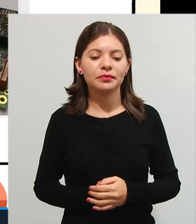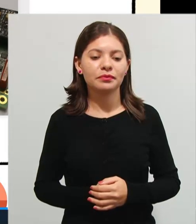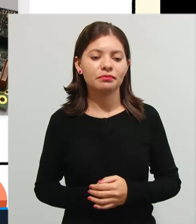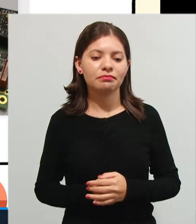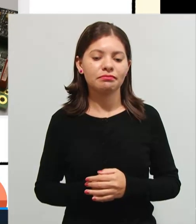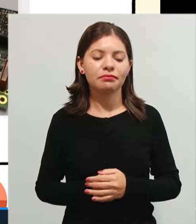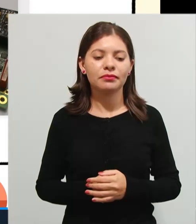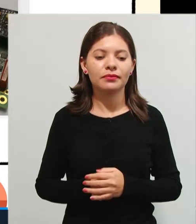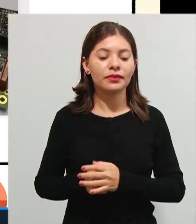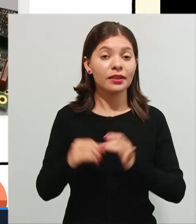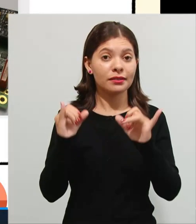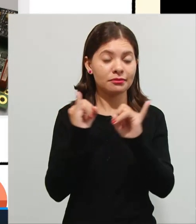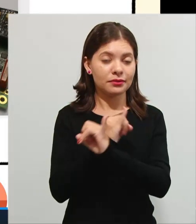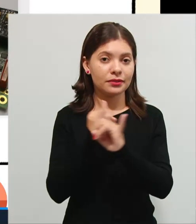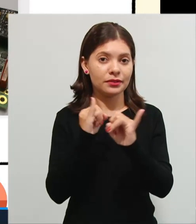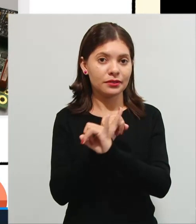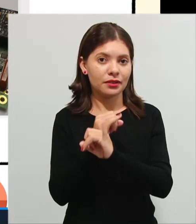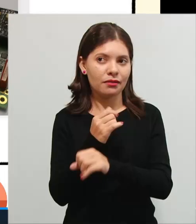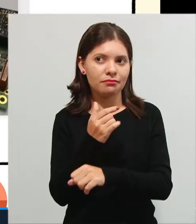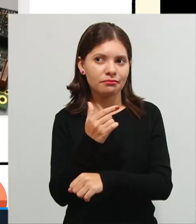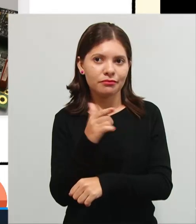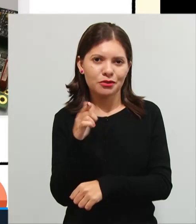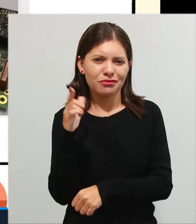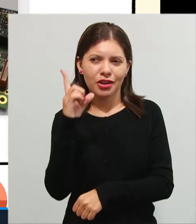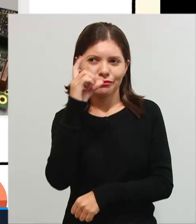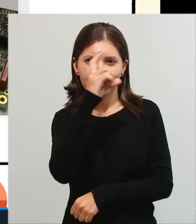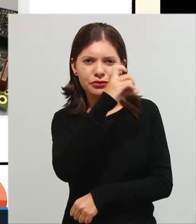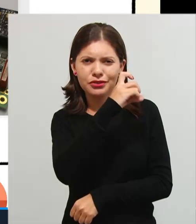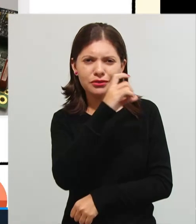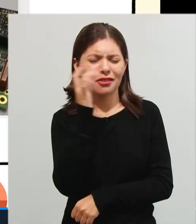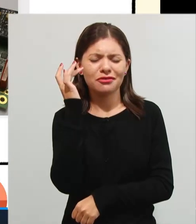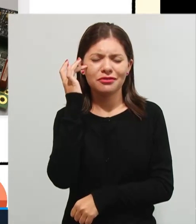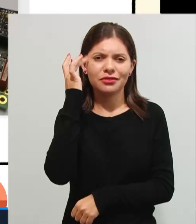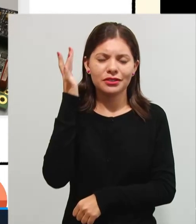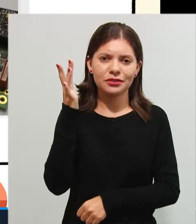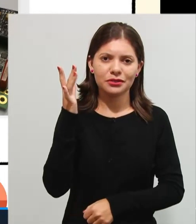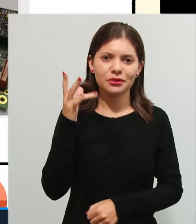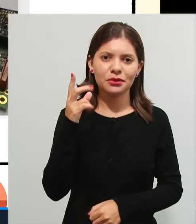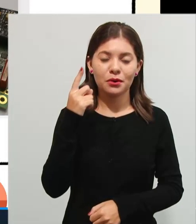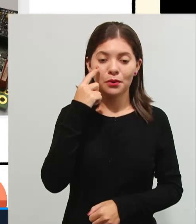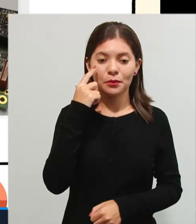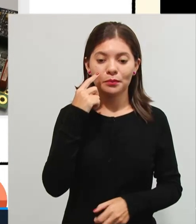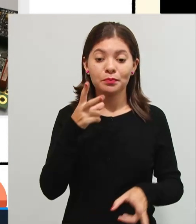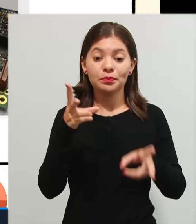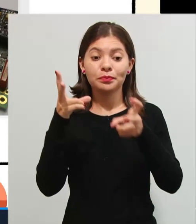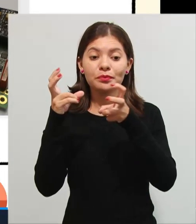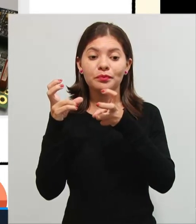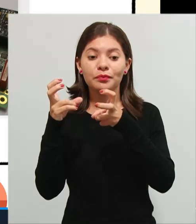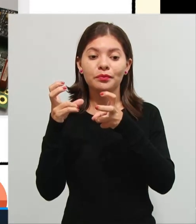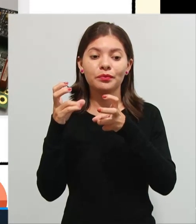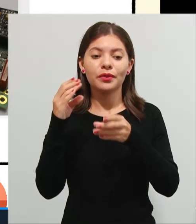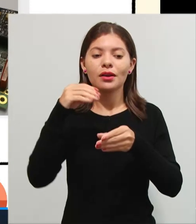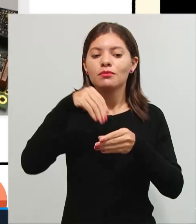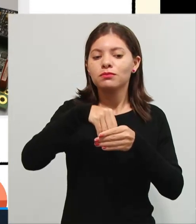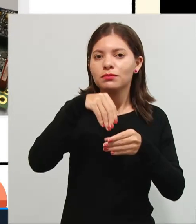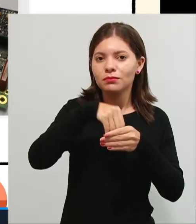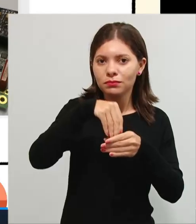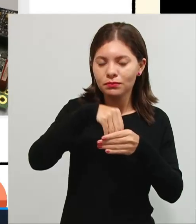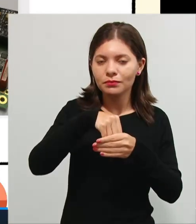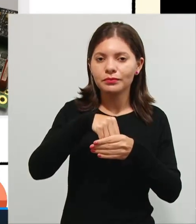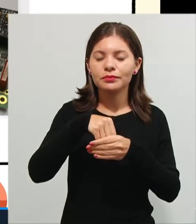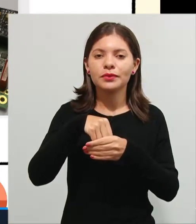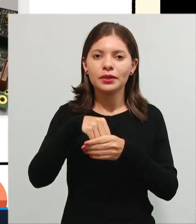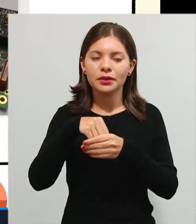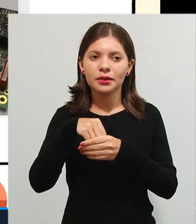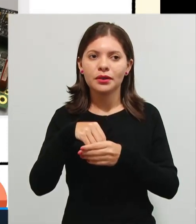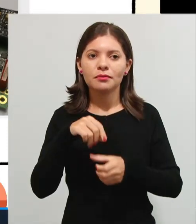A gente não tem muita dificuldade em utilizá-lo. Vocês observem que quando a gente insere lá um PowerPoint, a gente vai